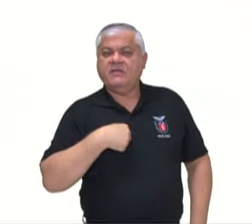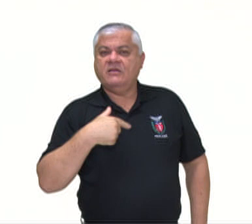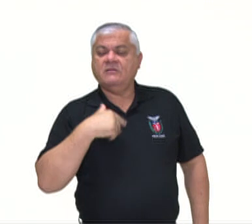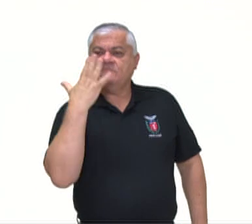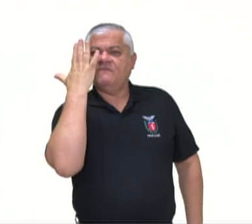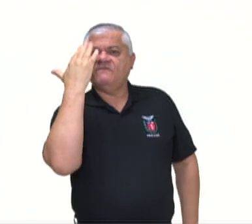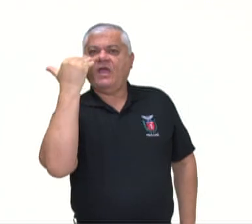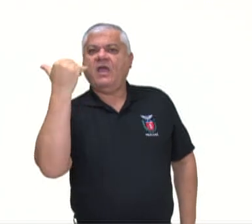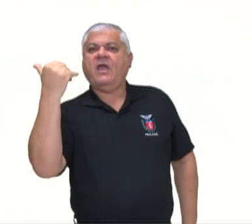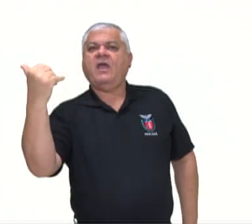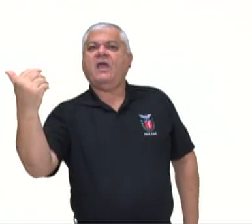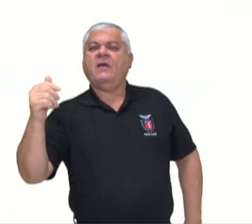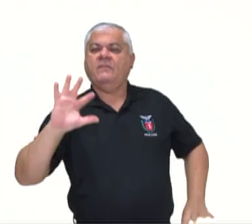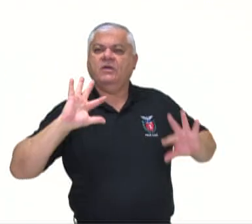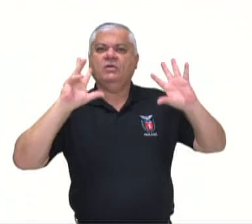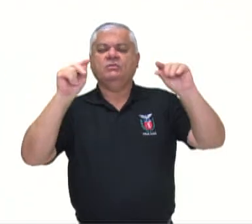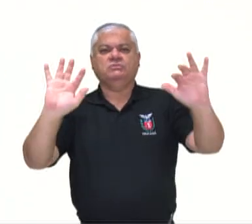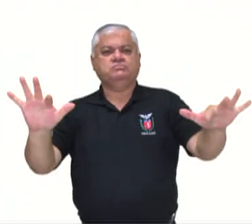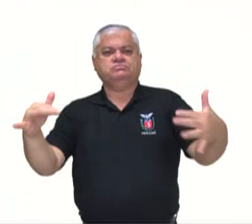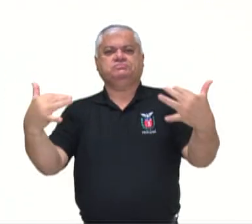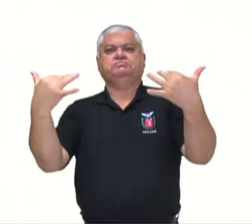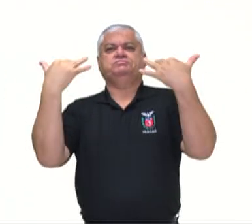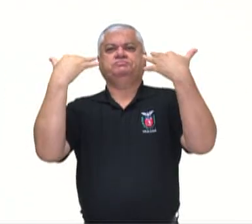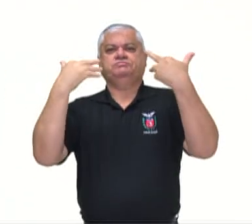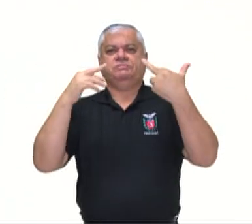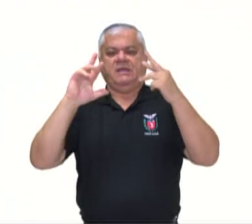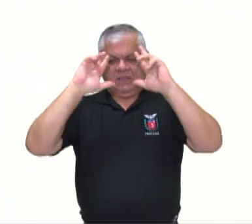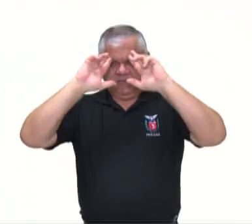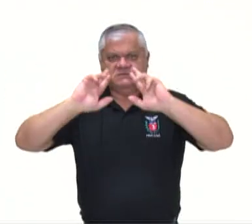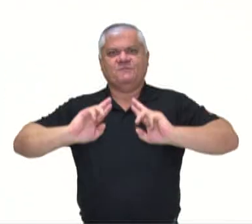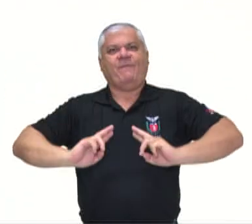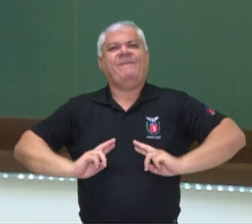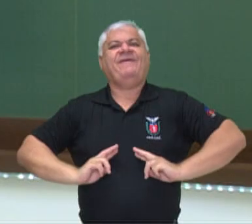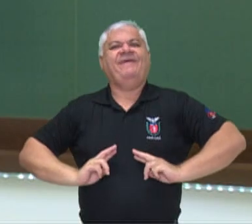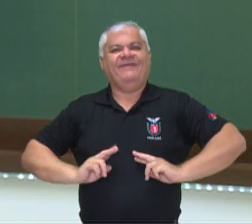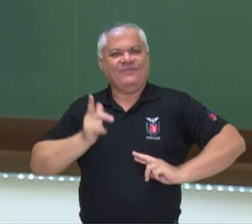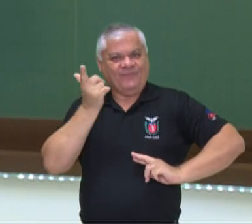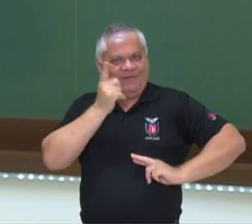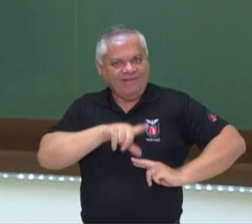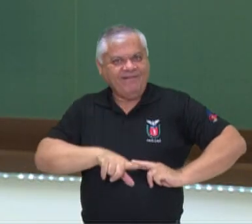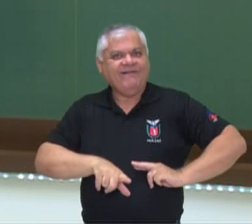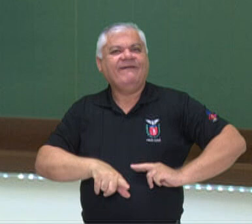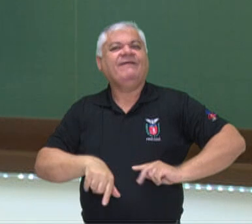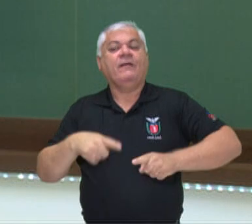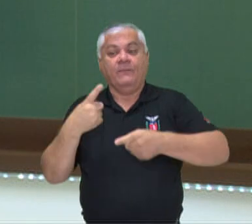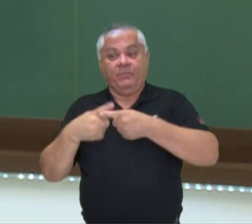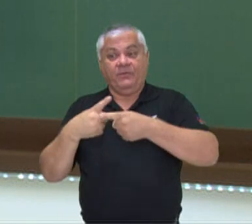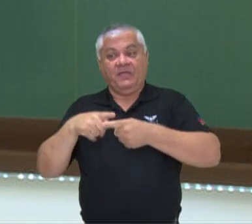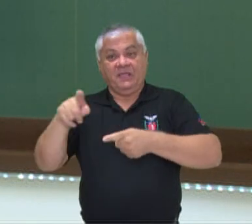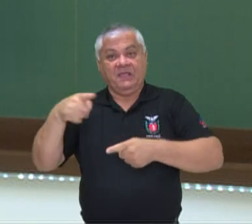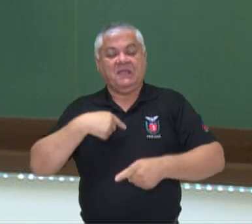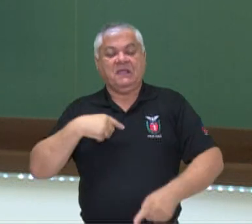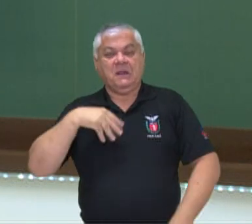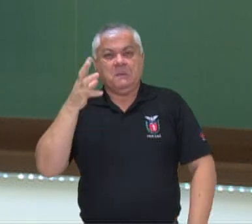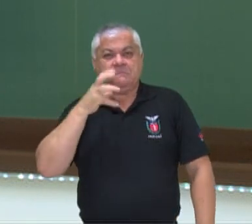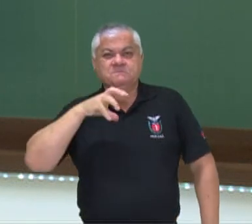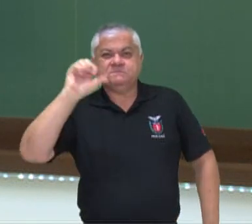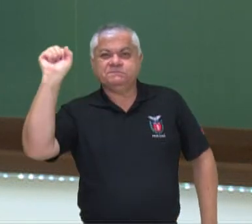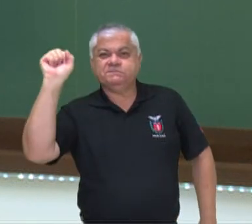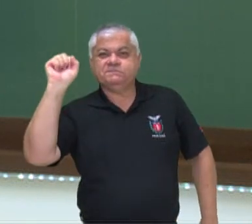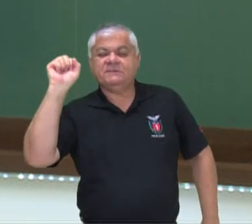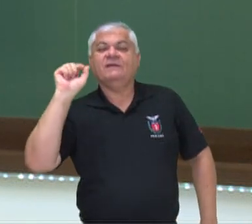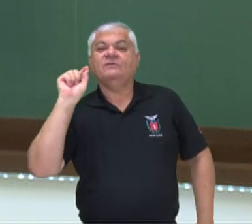pois ele ganha o respeito da aldeia, de outras aldeias, porque ele passa a ser o campeão, tá? E isso acaba